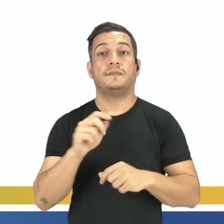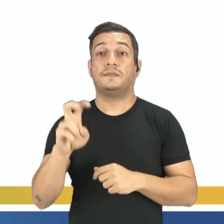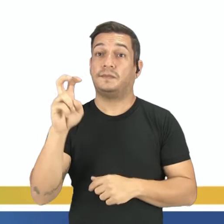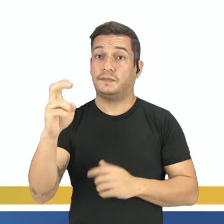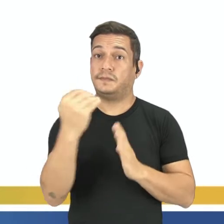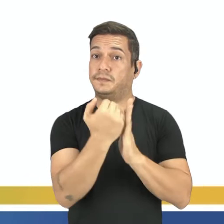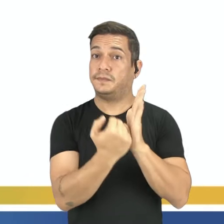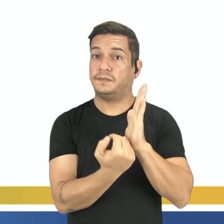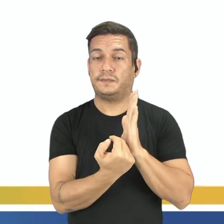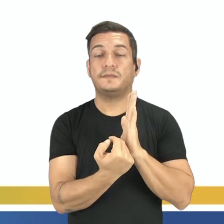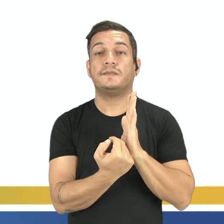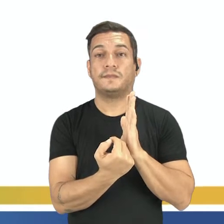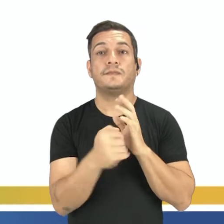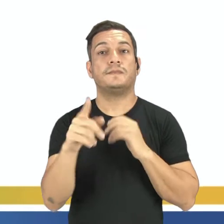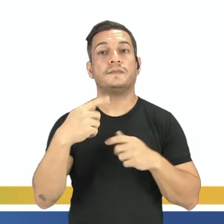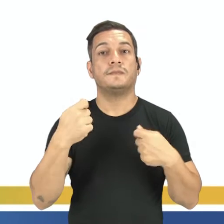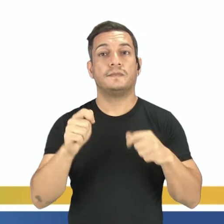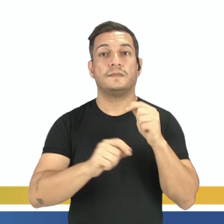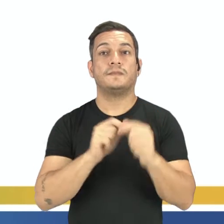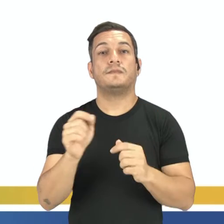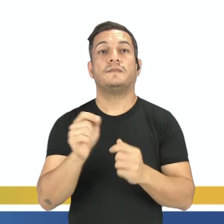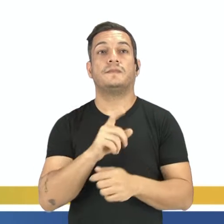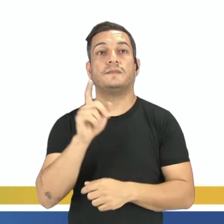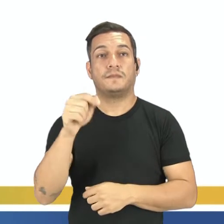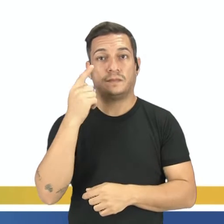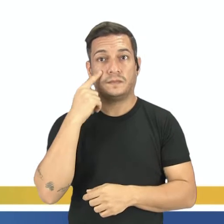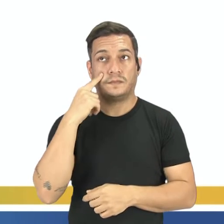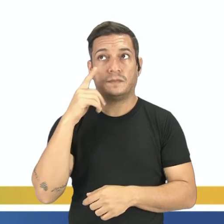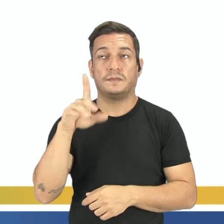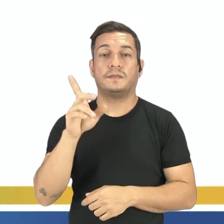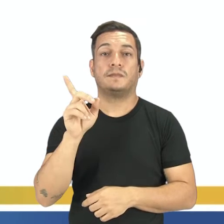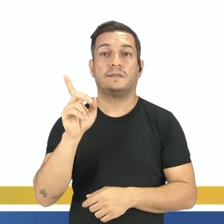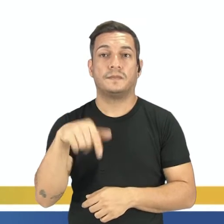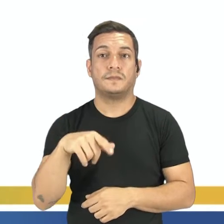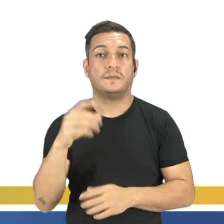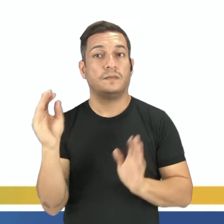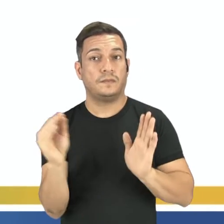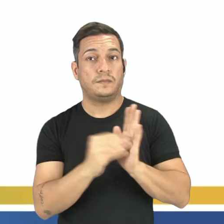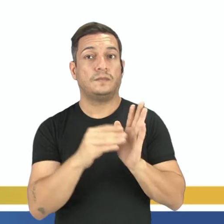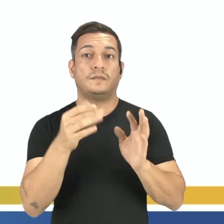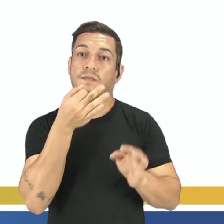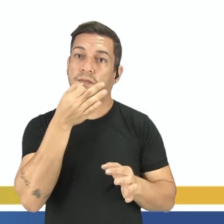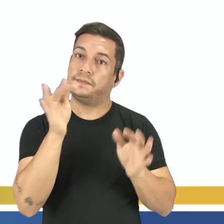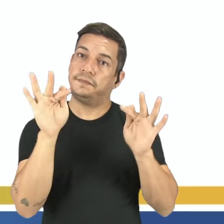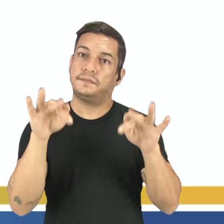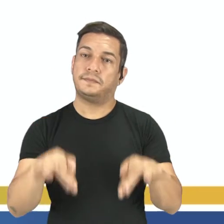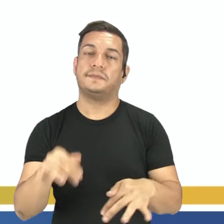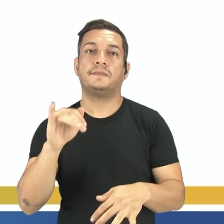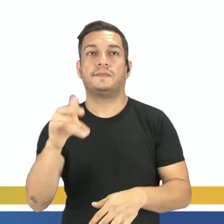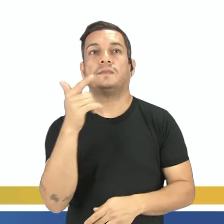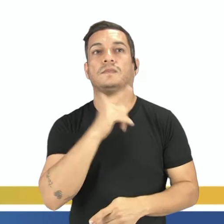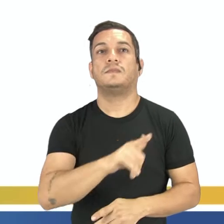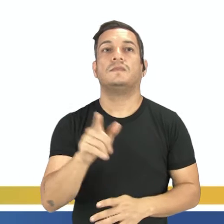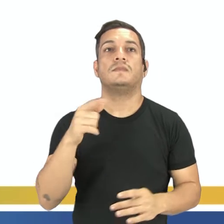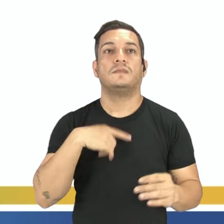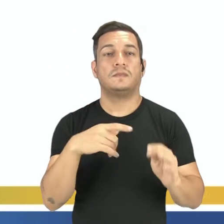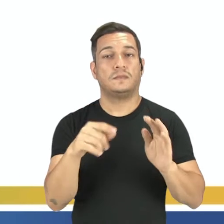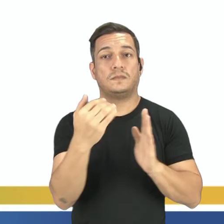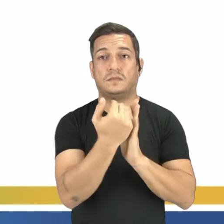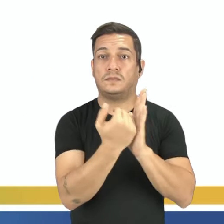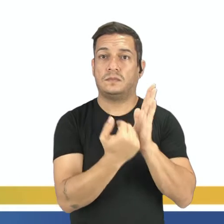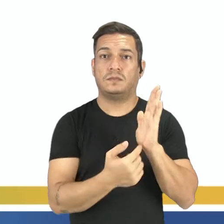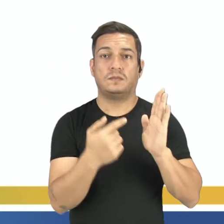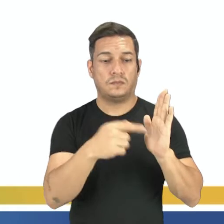5 elementos que você precisa, de alguma forma, mencionar na tua conclusão. Se você conseguir atender a esses